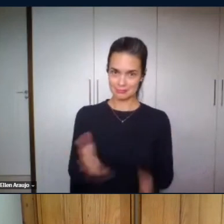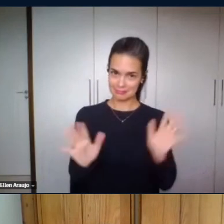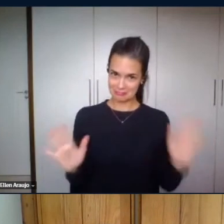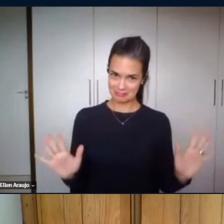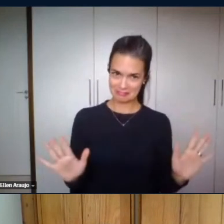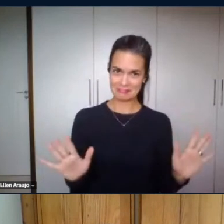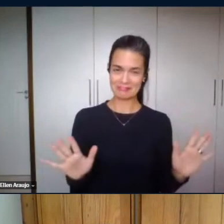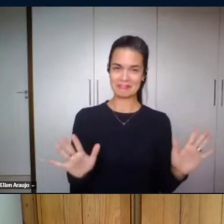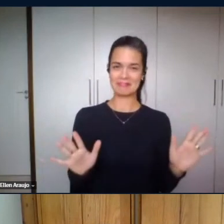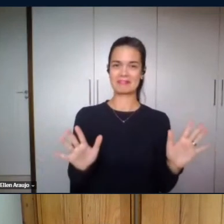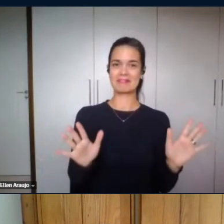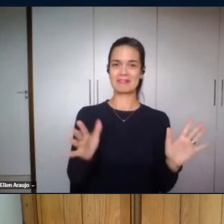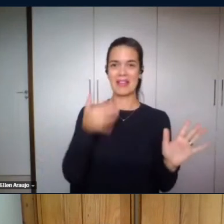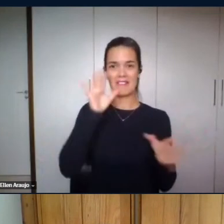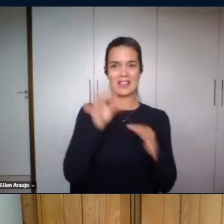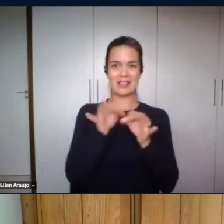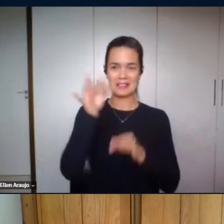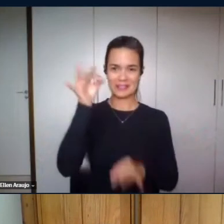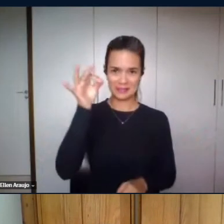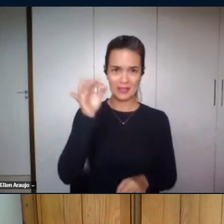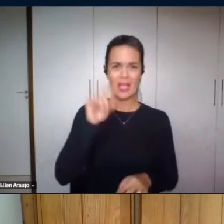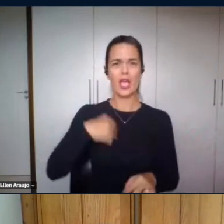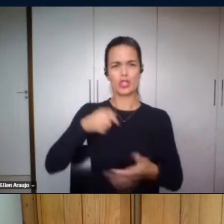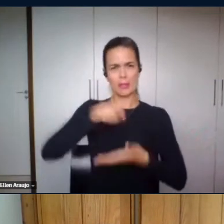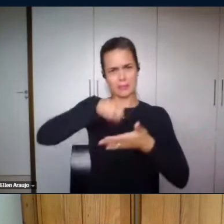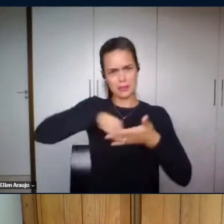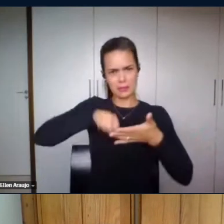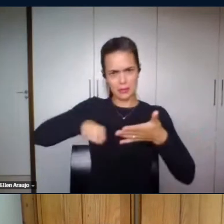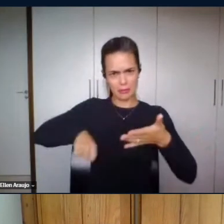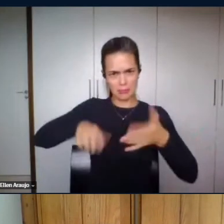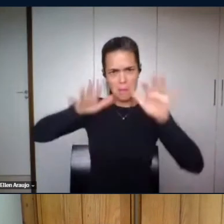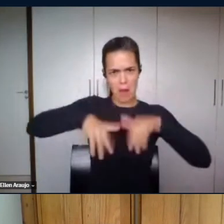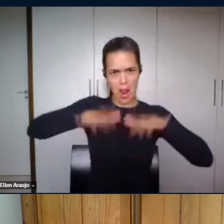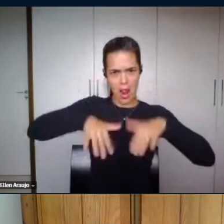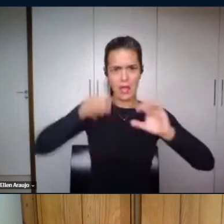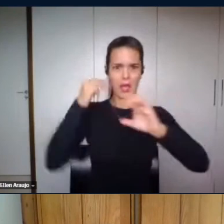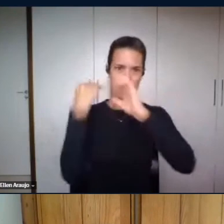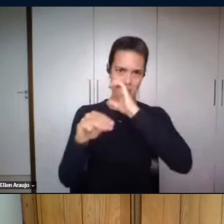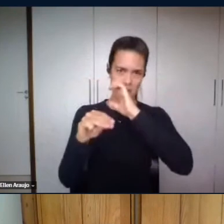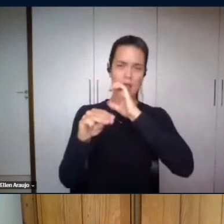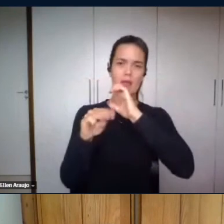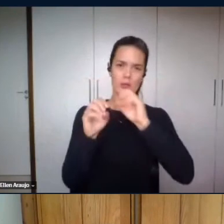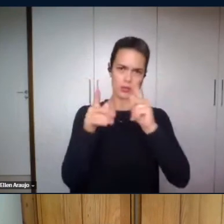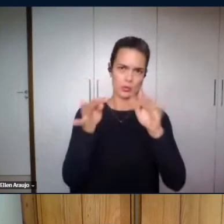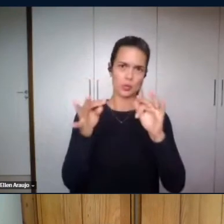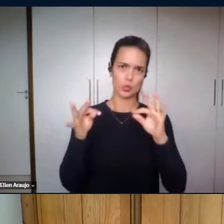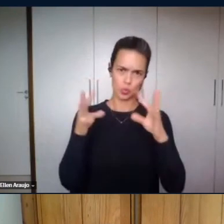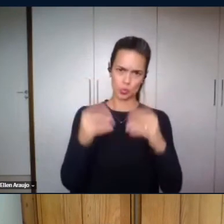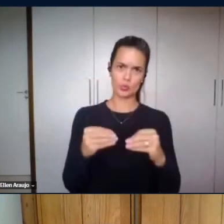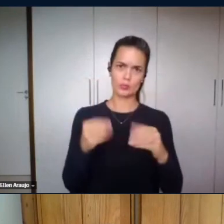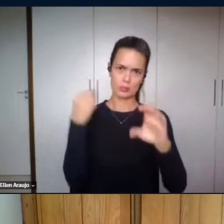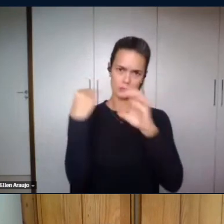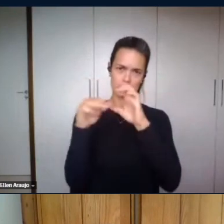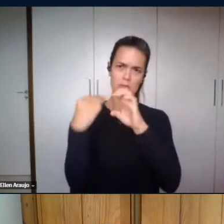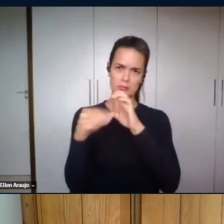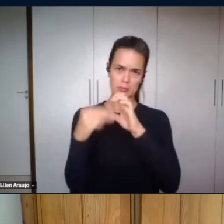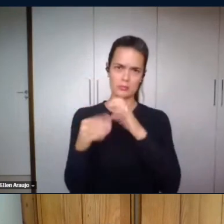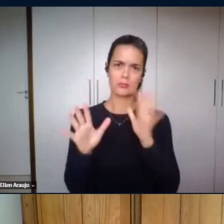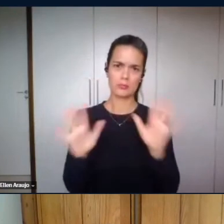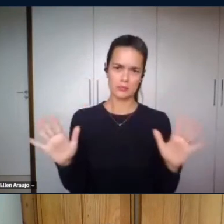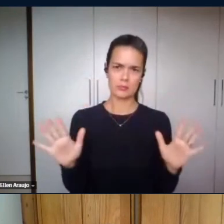vontade, eu fiz também, eu vou mandar, né, as considerações, vídeos que estão com